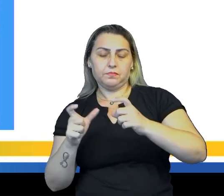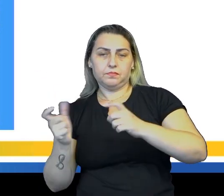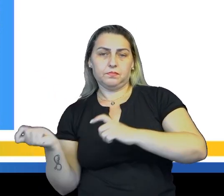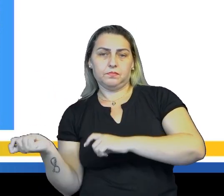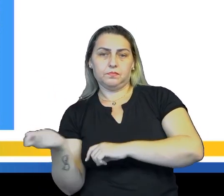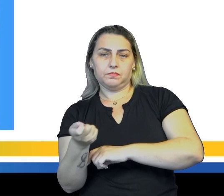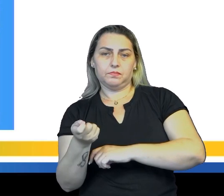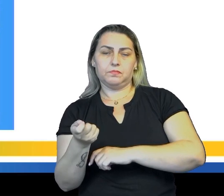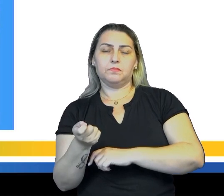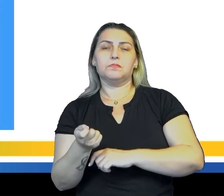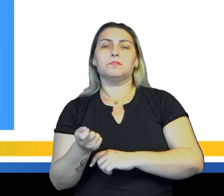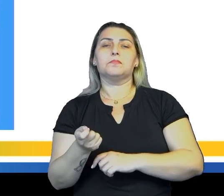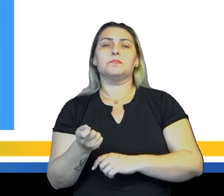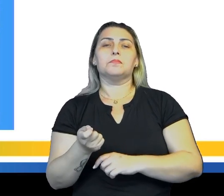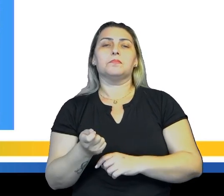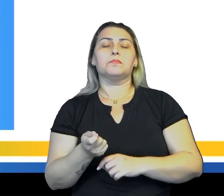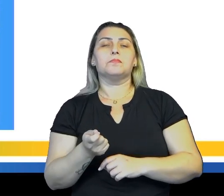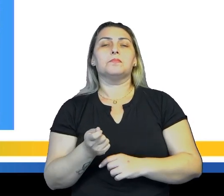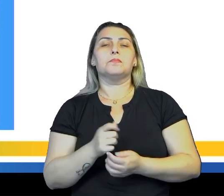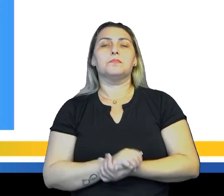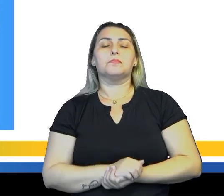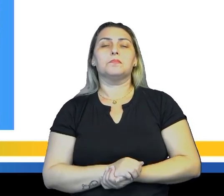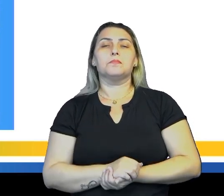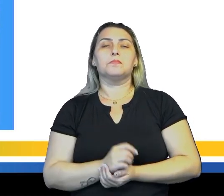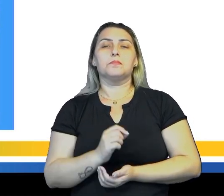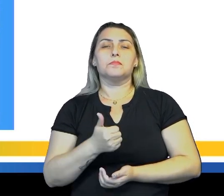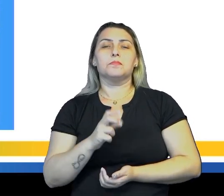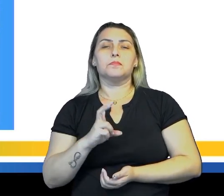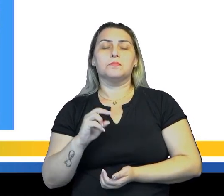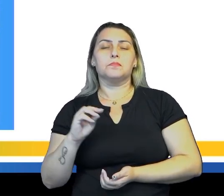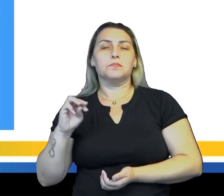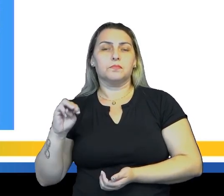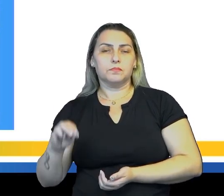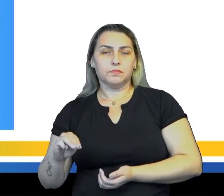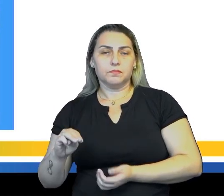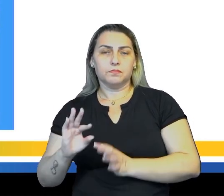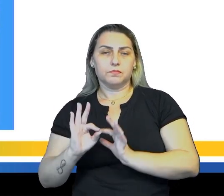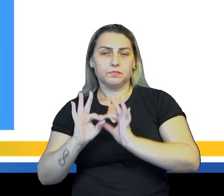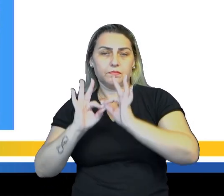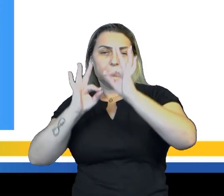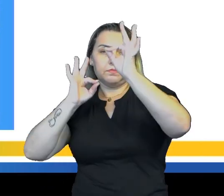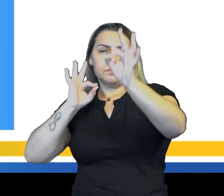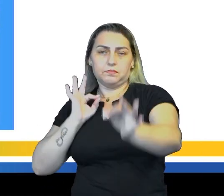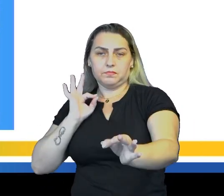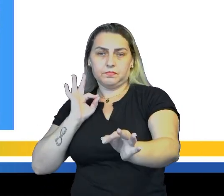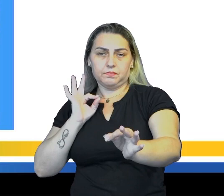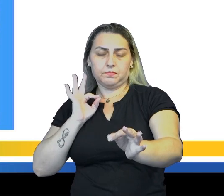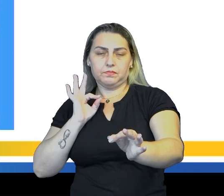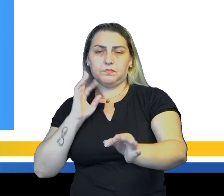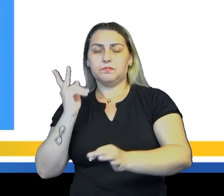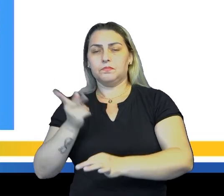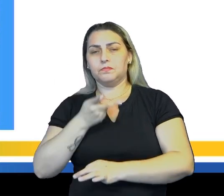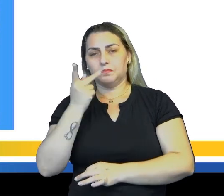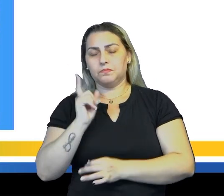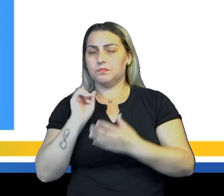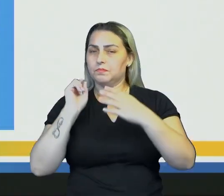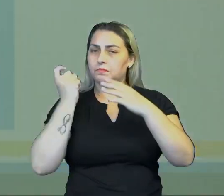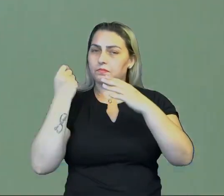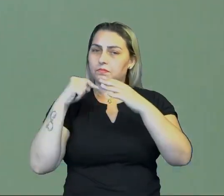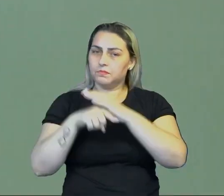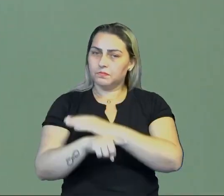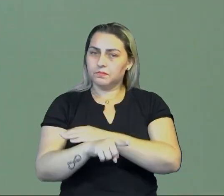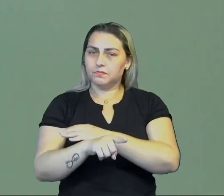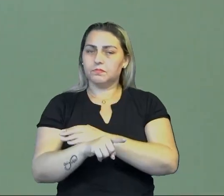salto com vara lançamento de dardo 1.500 metros já vejo que é uma distância um pouco maior que aquela que Eu mencionei que seria a fundo